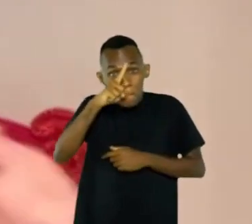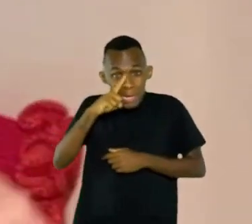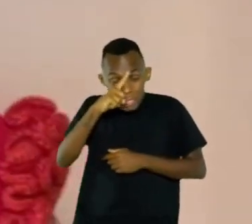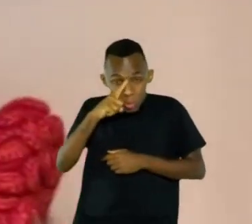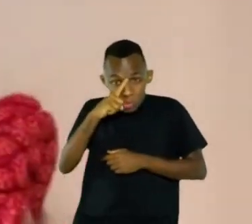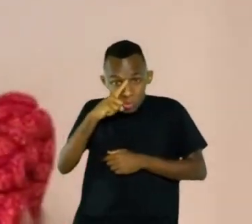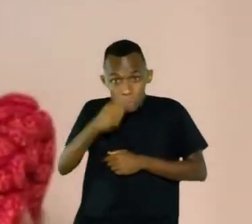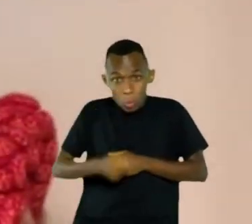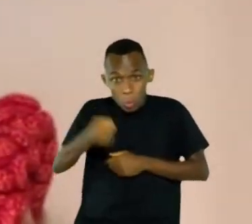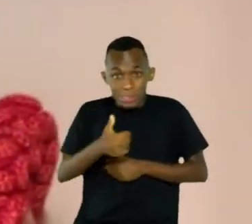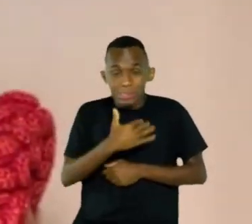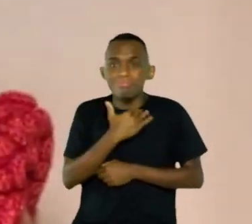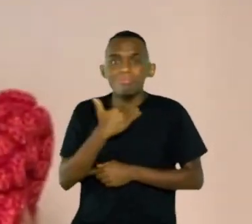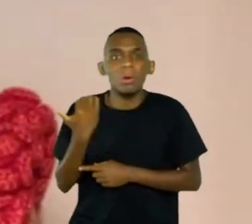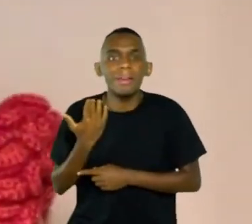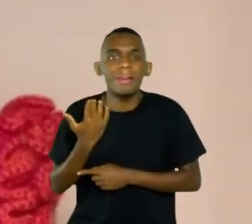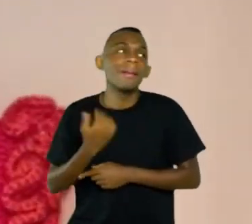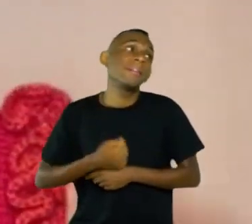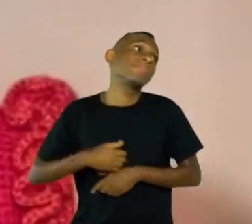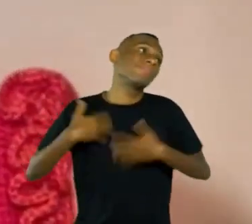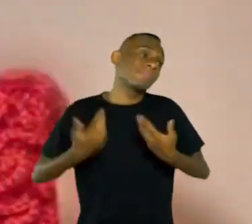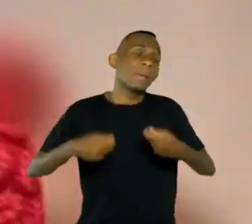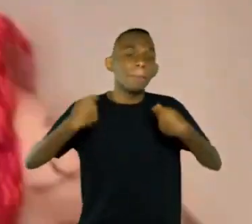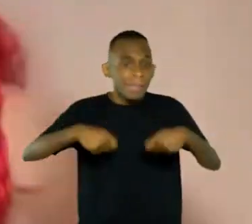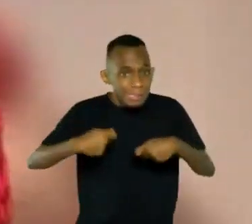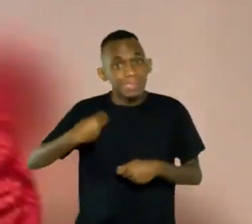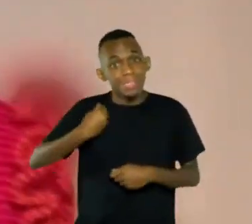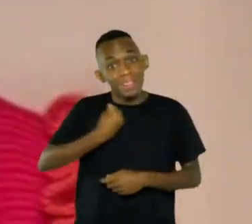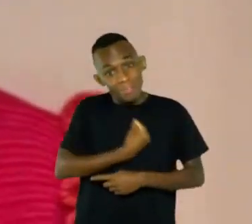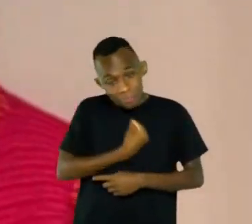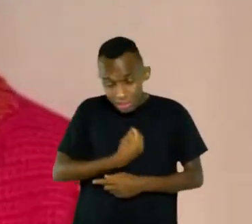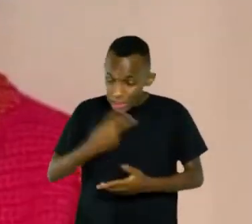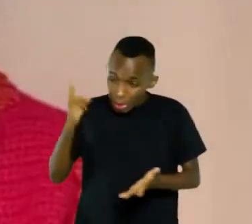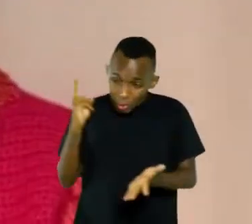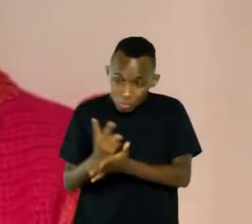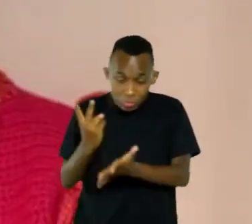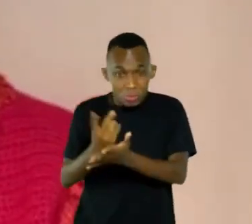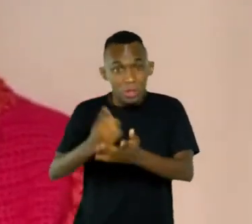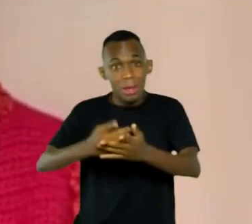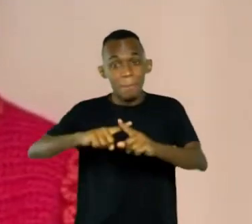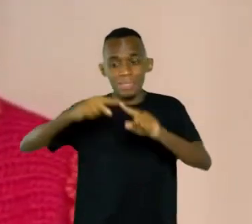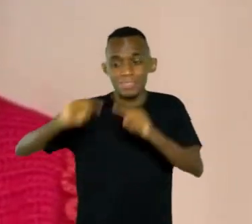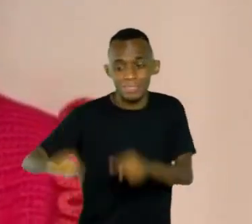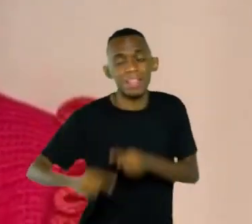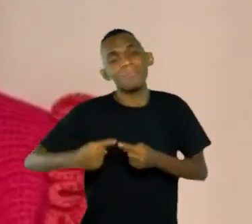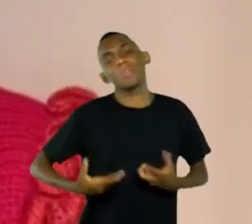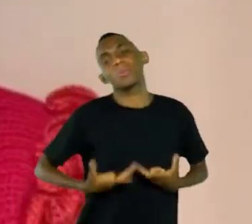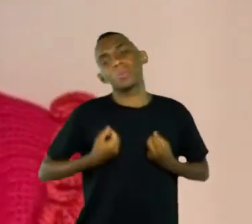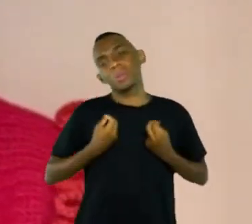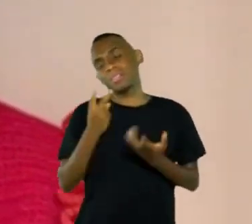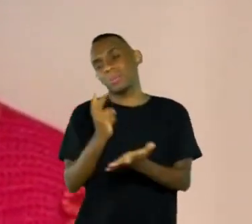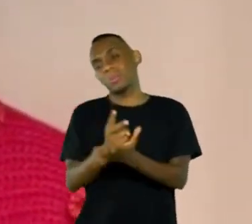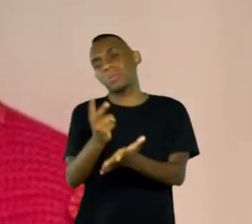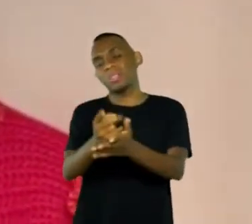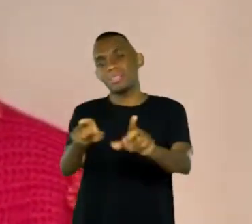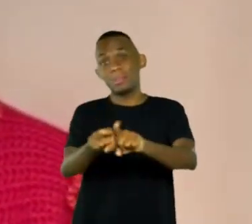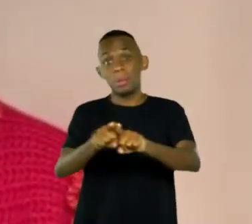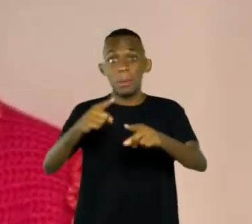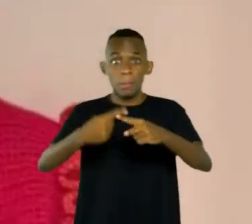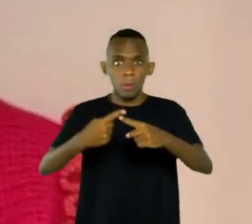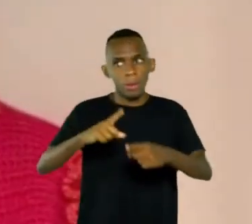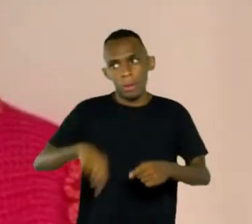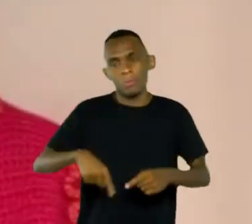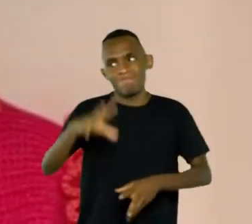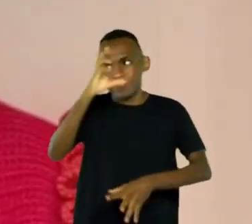viver enquanto essa ameaça existe. É uma das coisas mais, dos aprendizados de sabedoria mais difíceis, né? Você